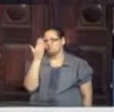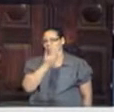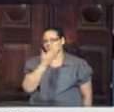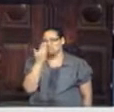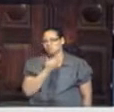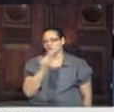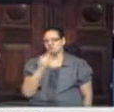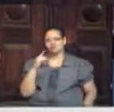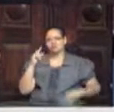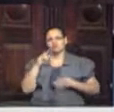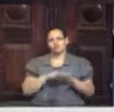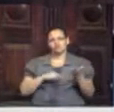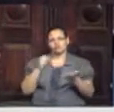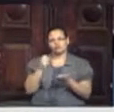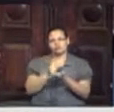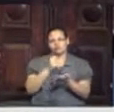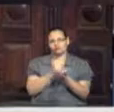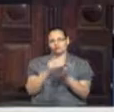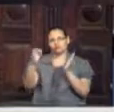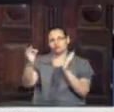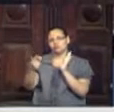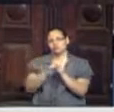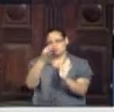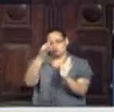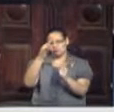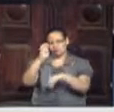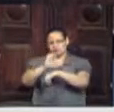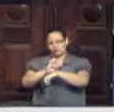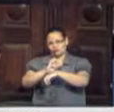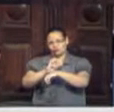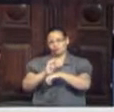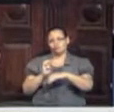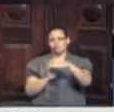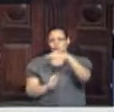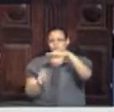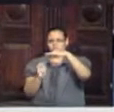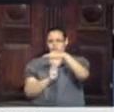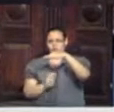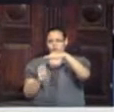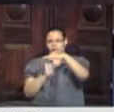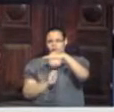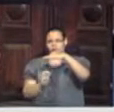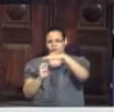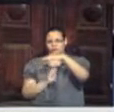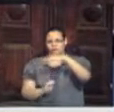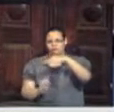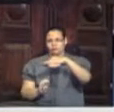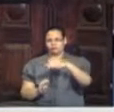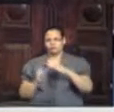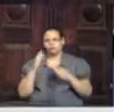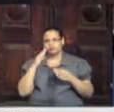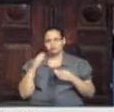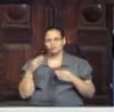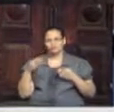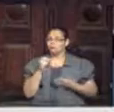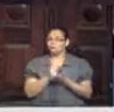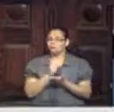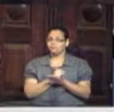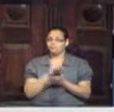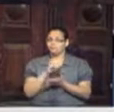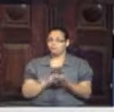um contrato assinado entre o Estado e uma empresa cujo objeto era a concessão